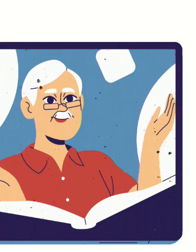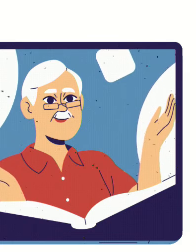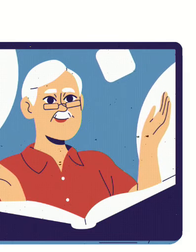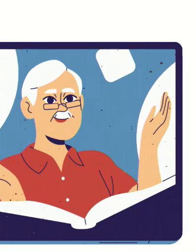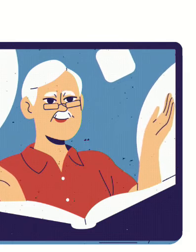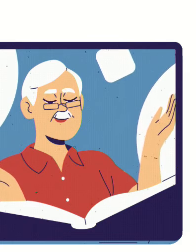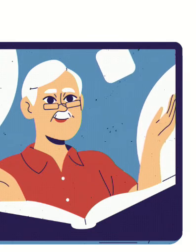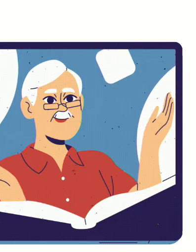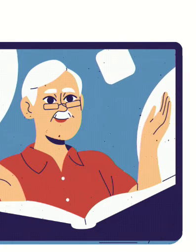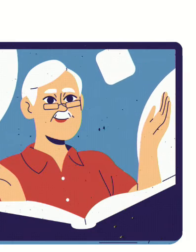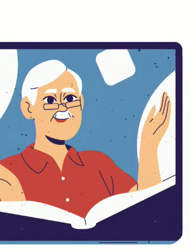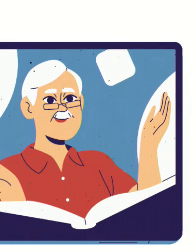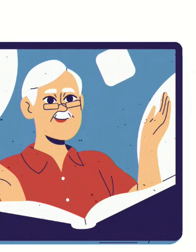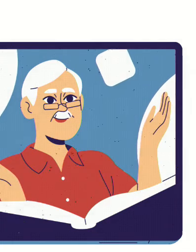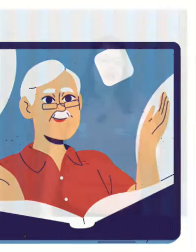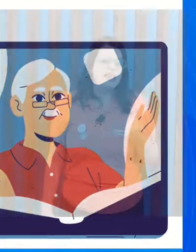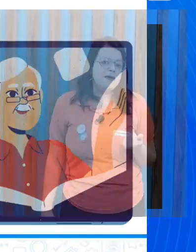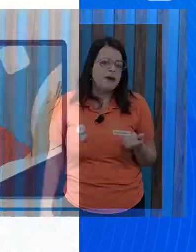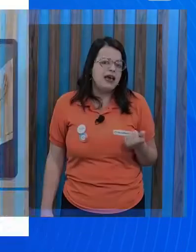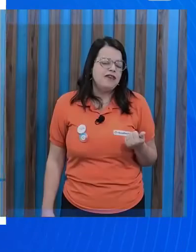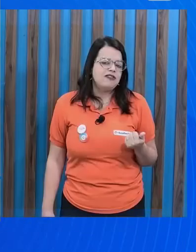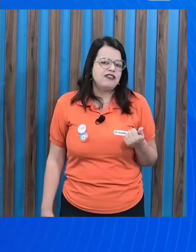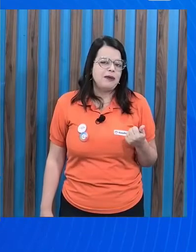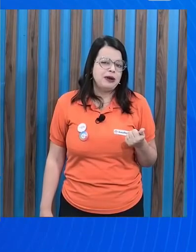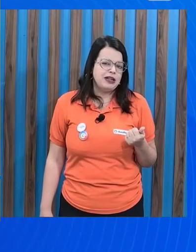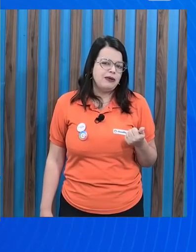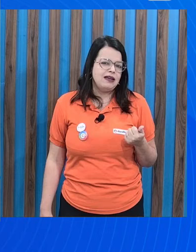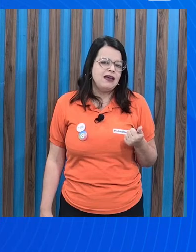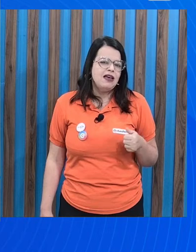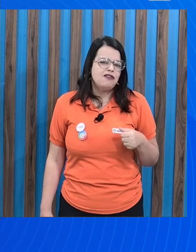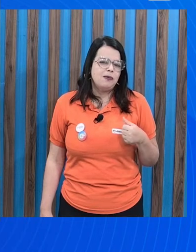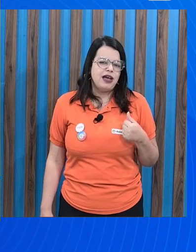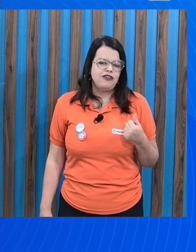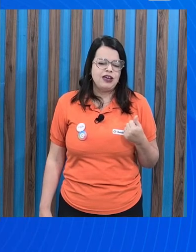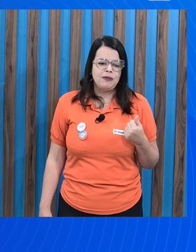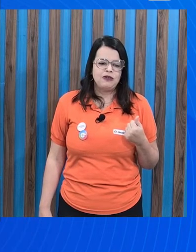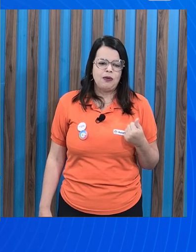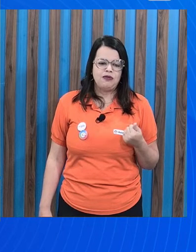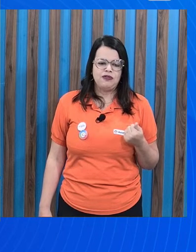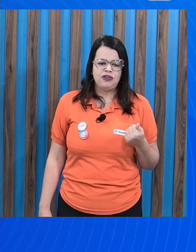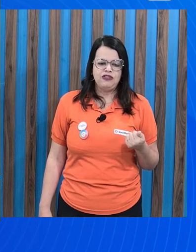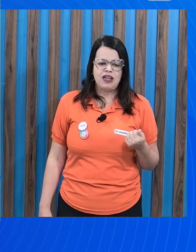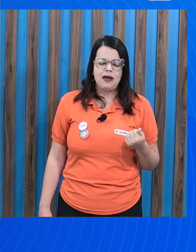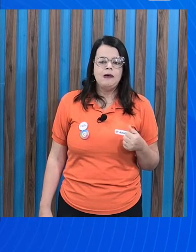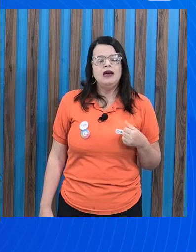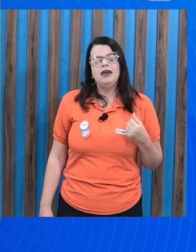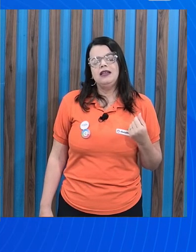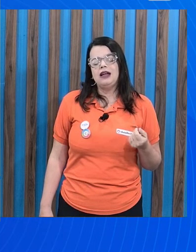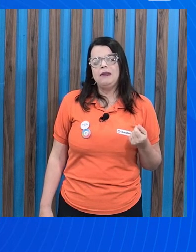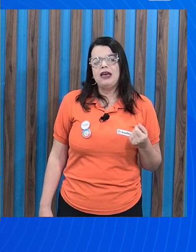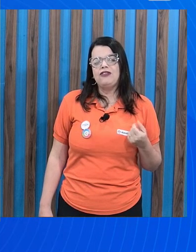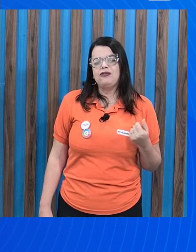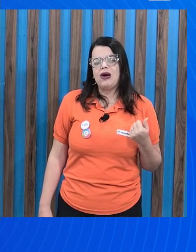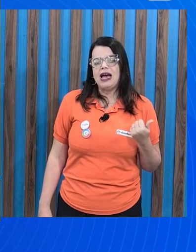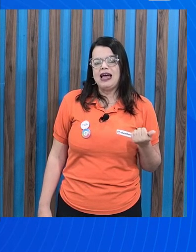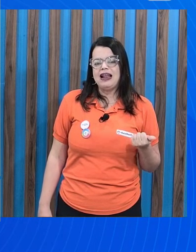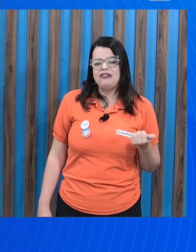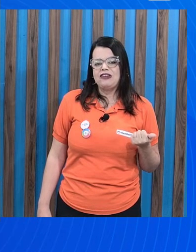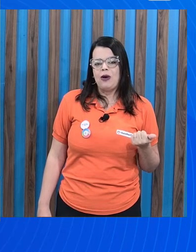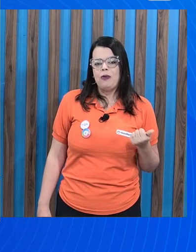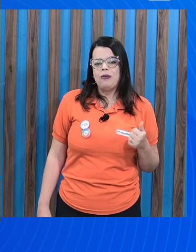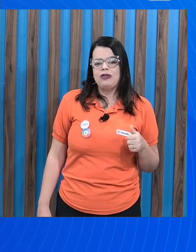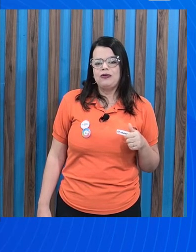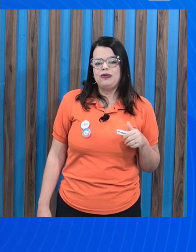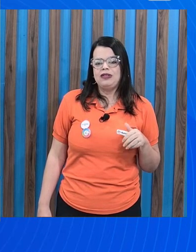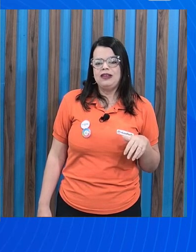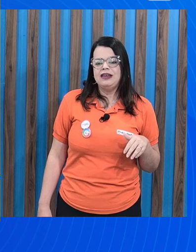brincar, dançar. Tem rima aí, você já aprendeu aí sobre as rimas com a professora Esté. E também ajuda a relaxar, é